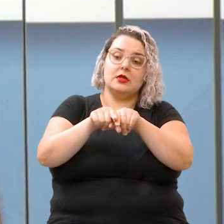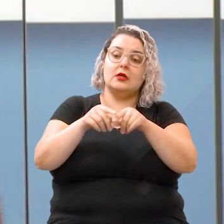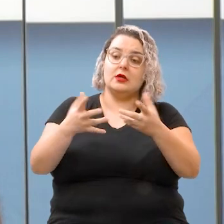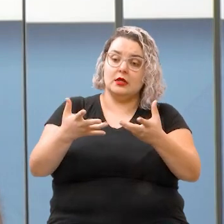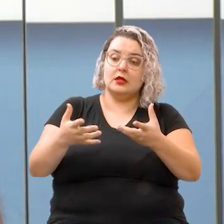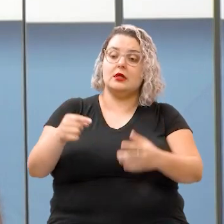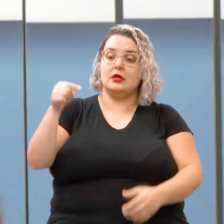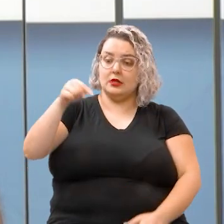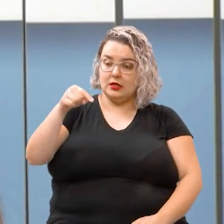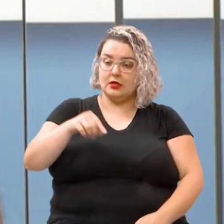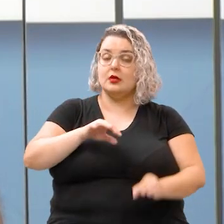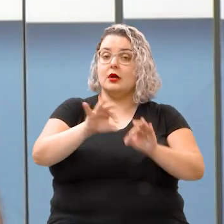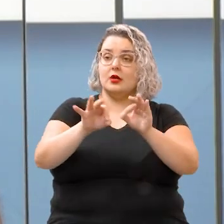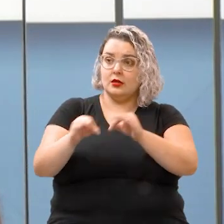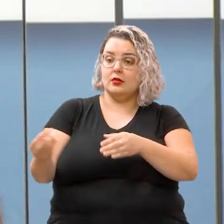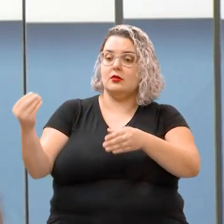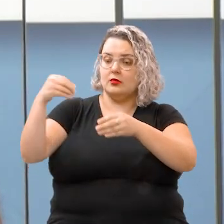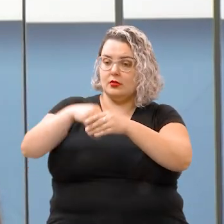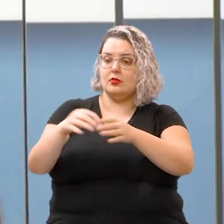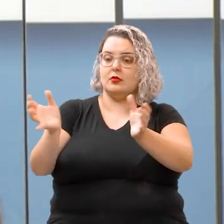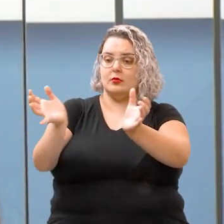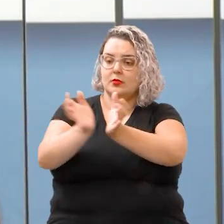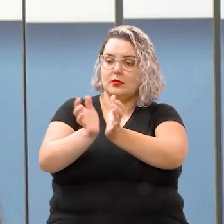levar esse projeto